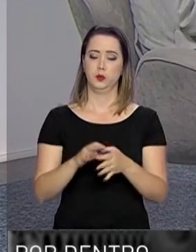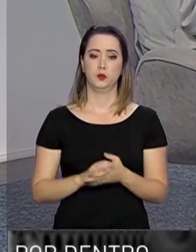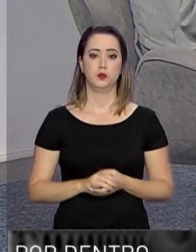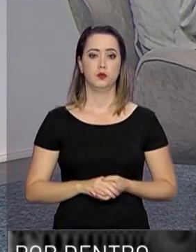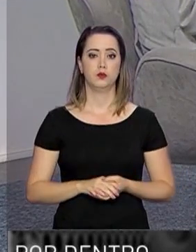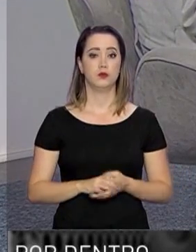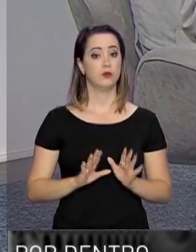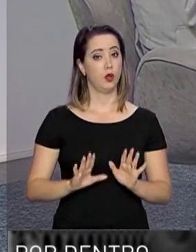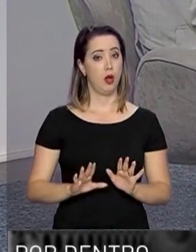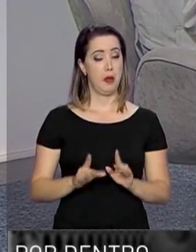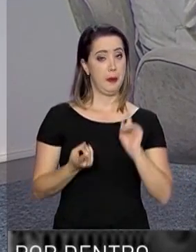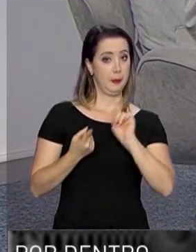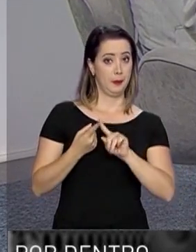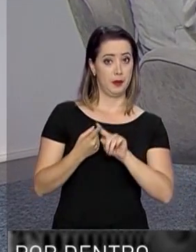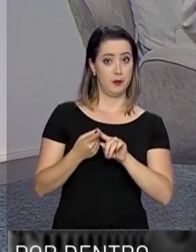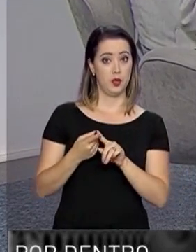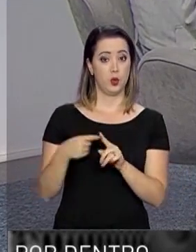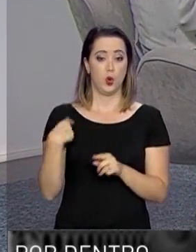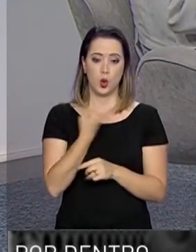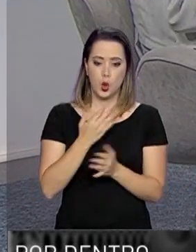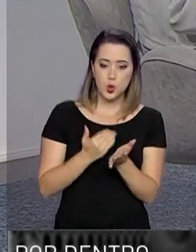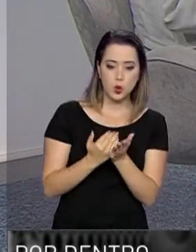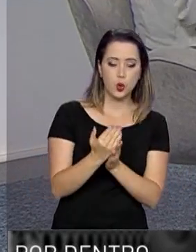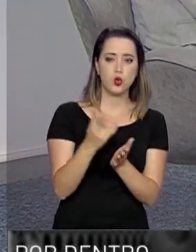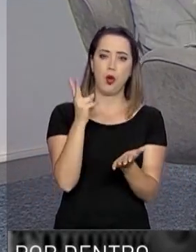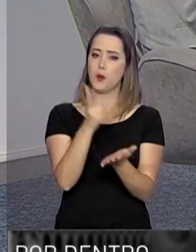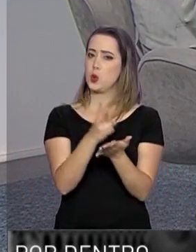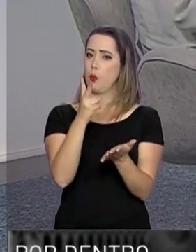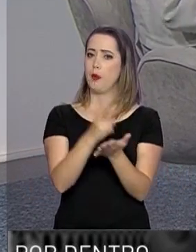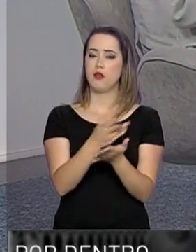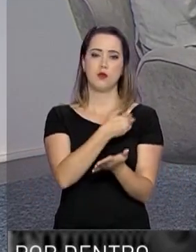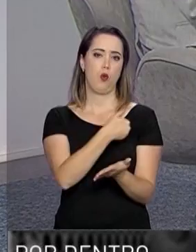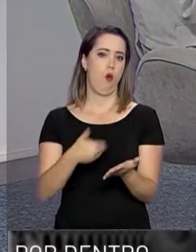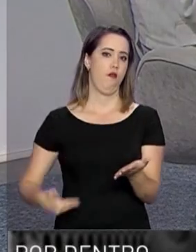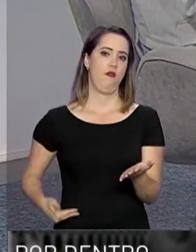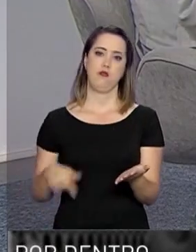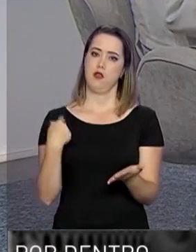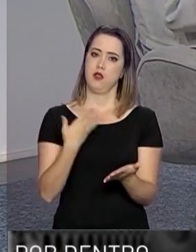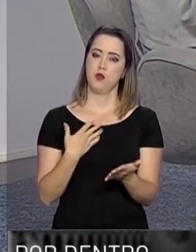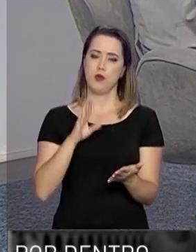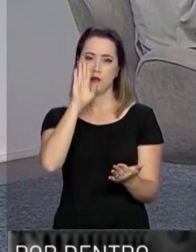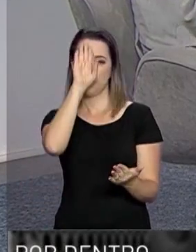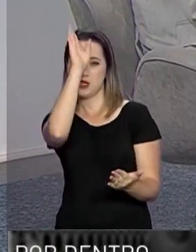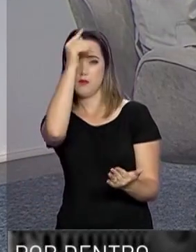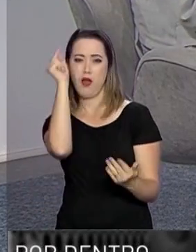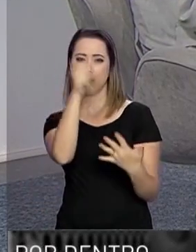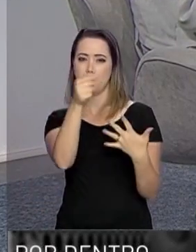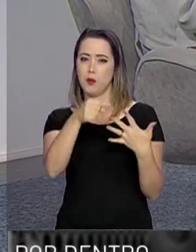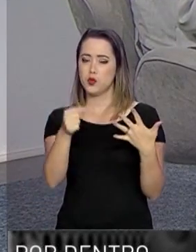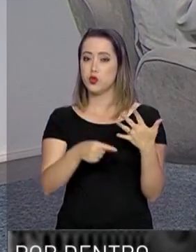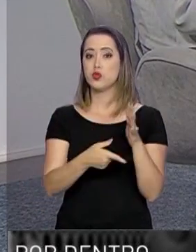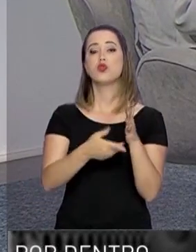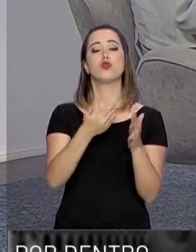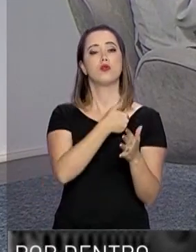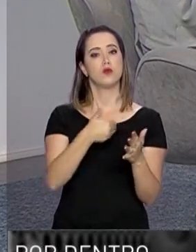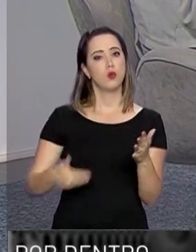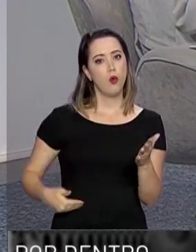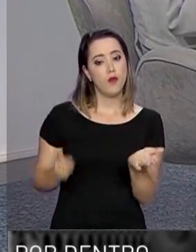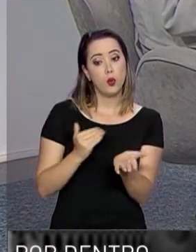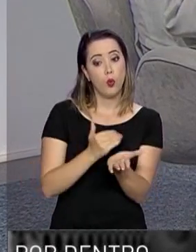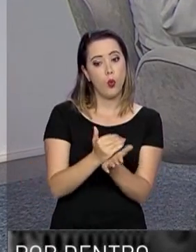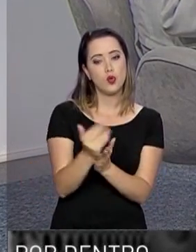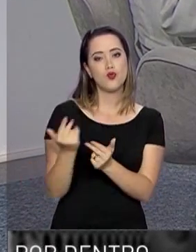estamos dentro do mesmo governo, então são as prioridades de governo que continuam sendo as mesmas prioridades na educação.